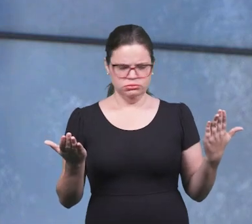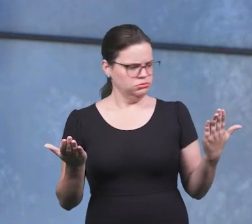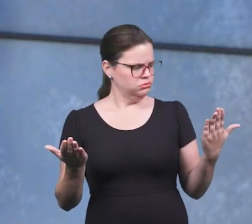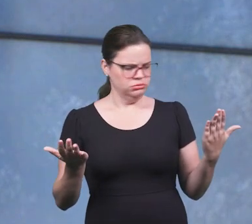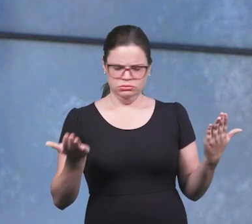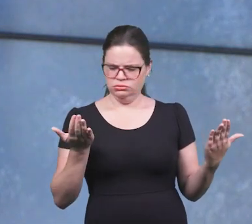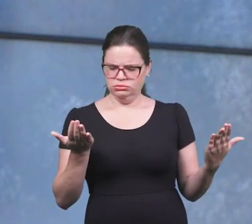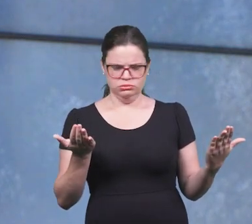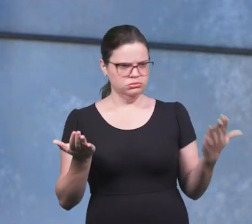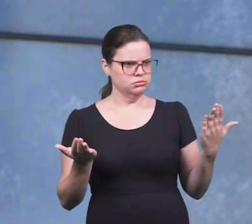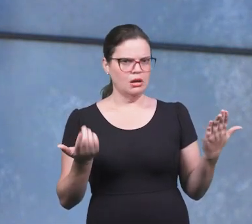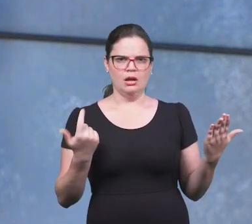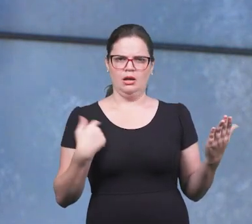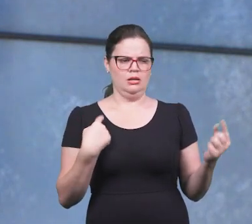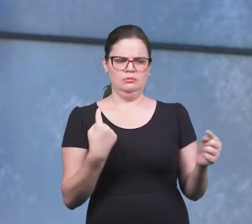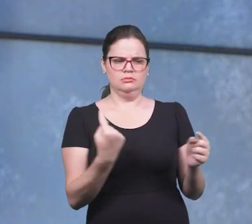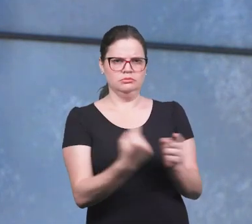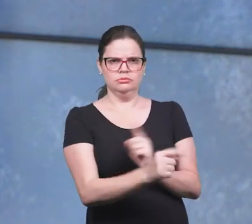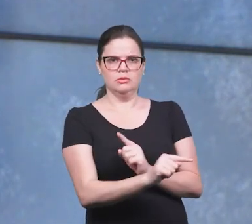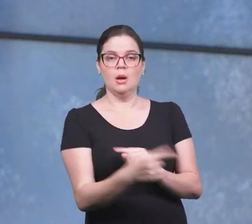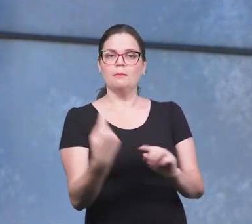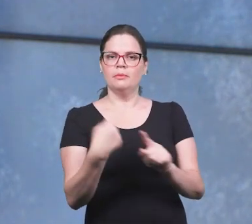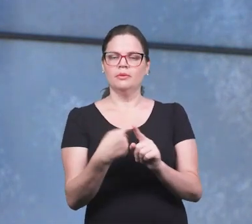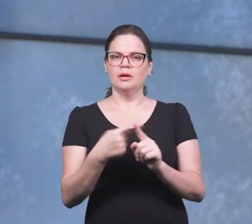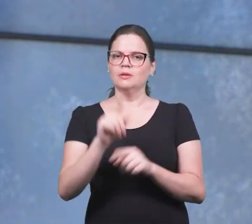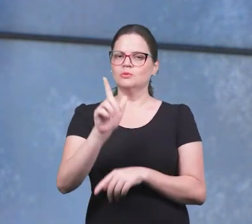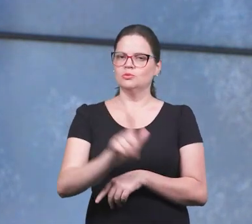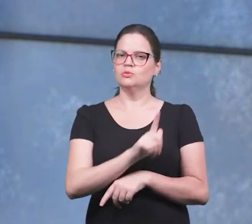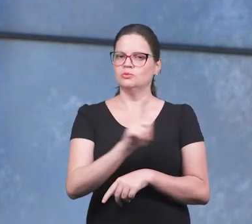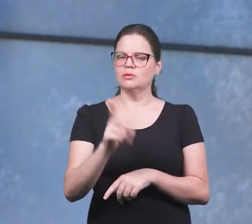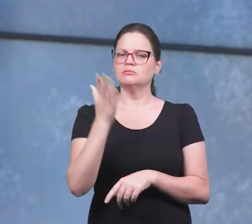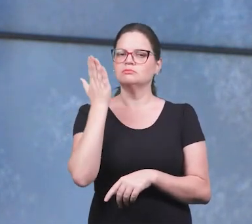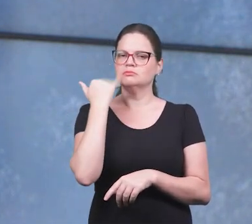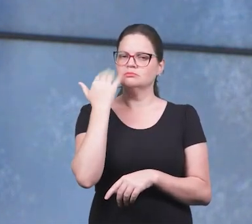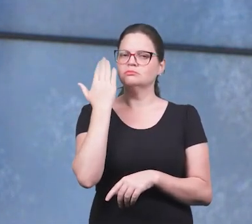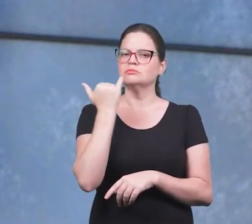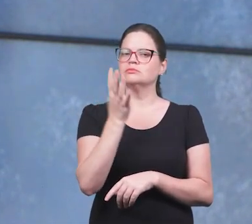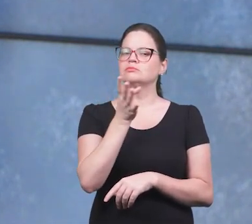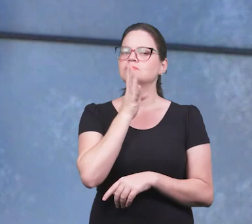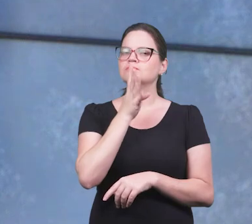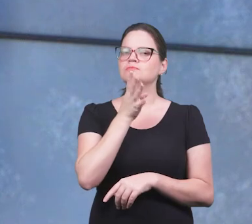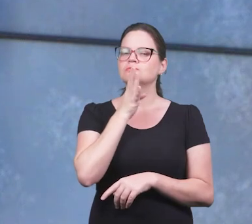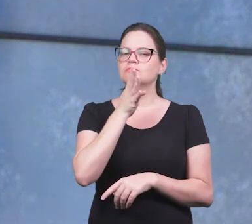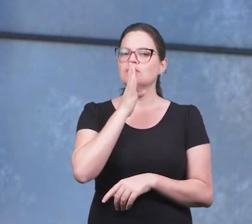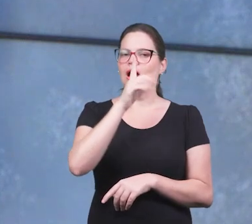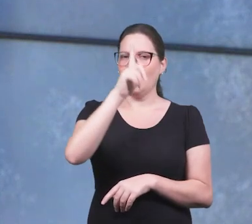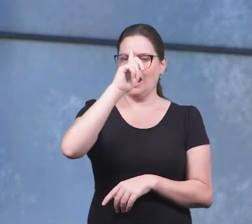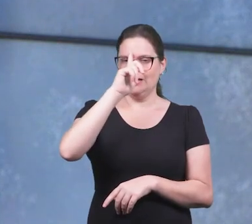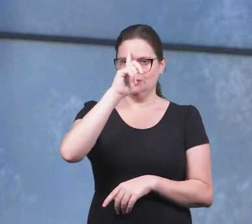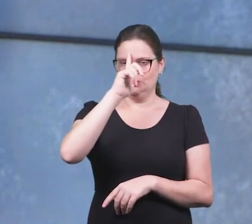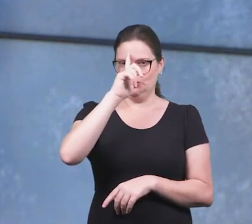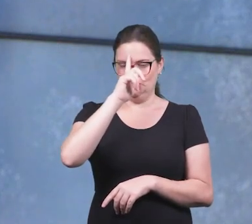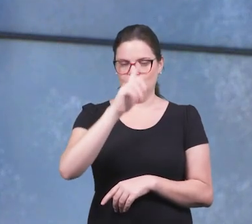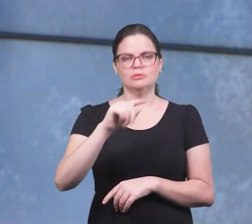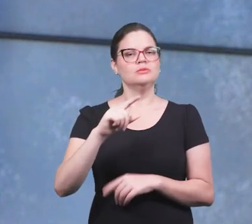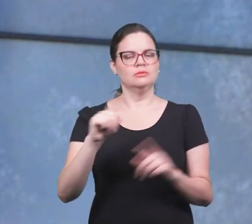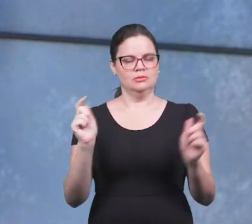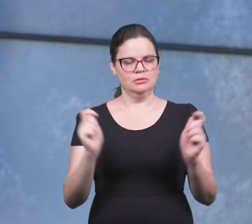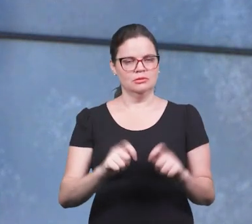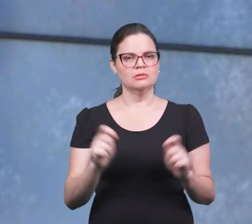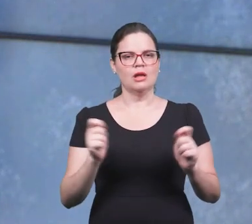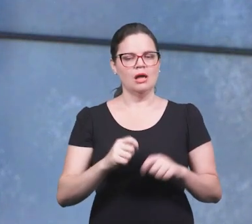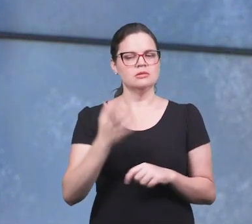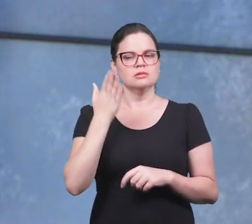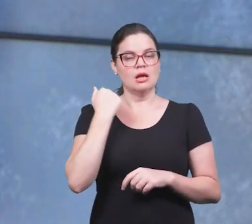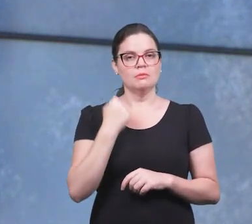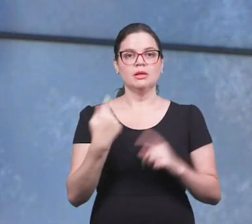porque Martinho Lutero ele tinha o conhecimento do latim e ele teve a oportunidade de